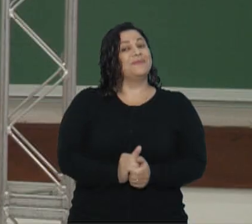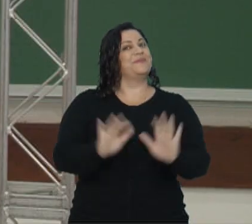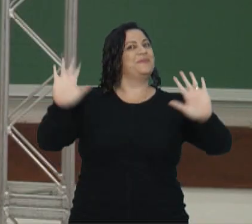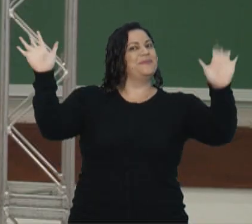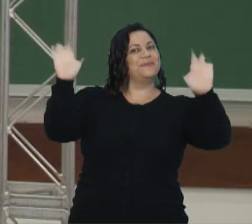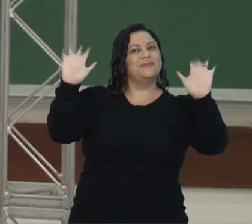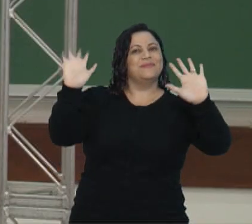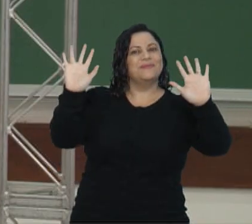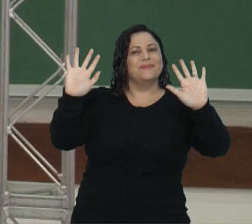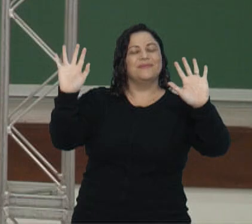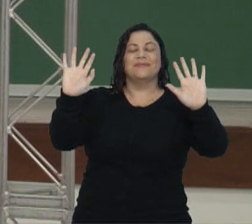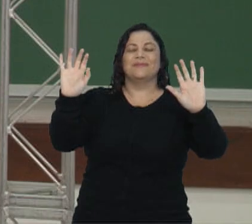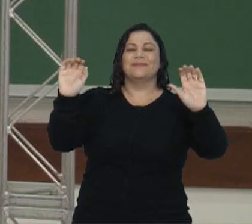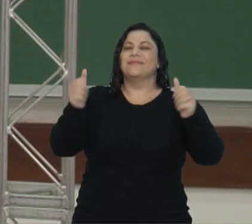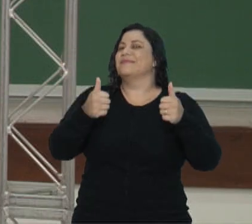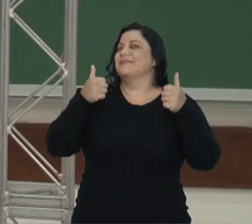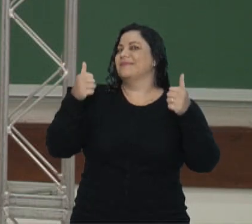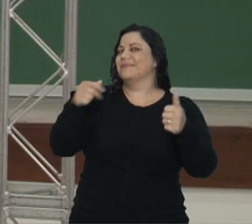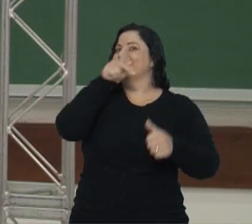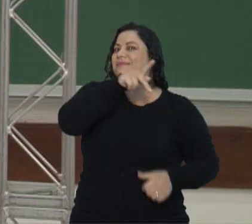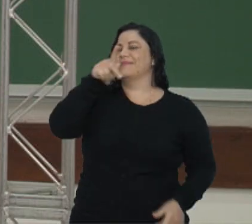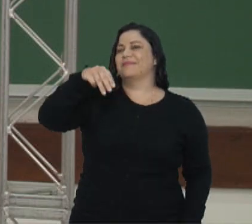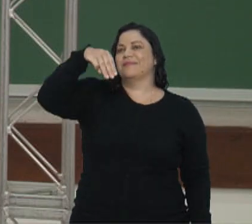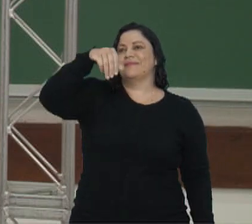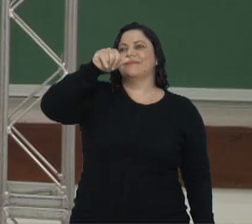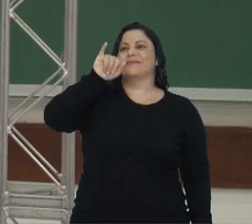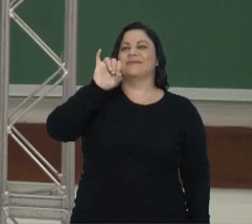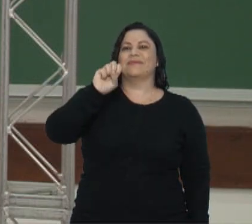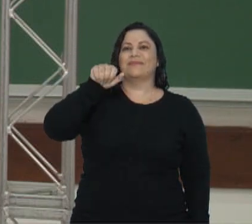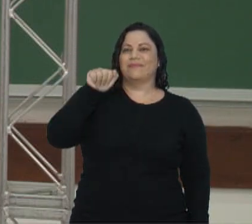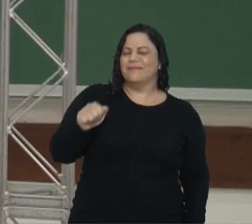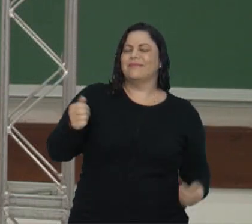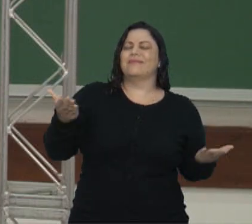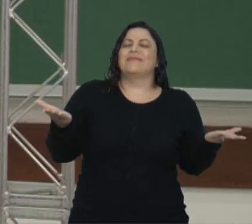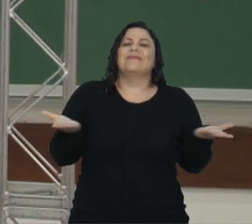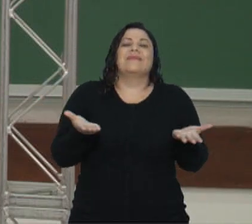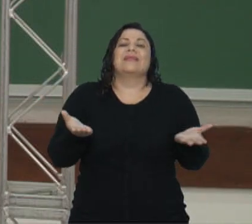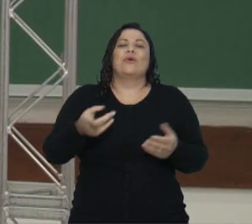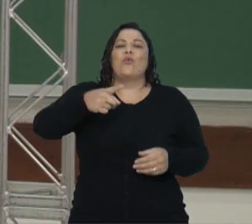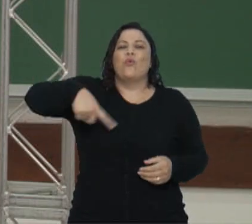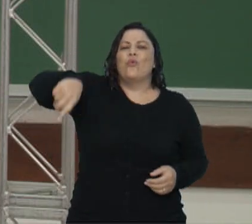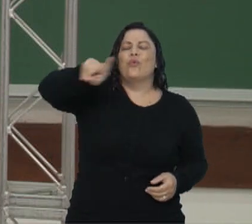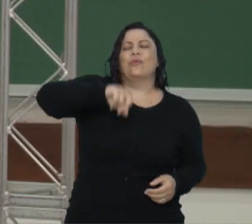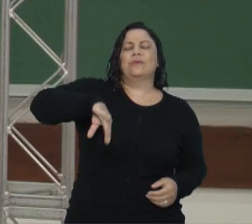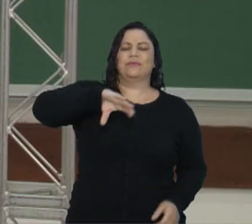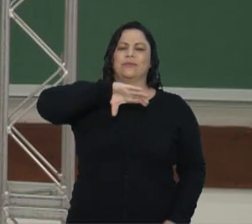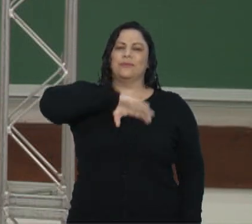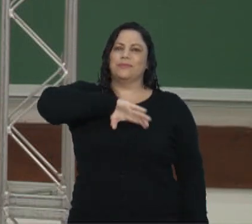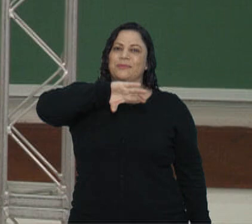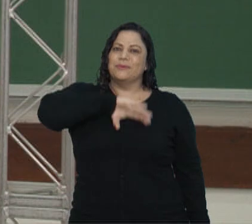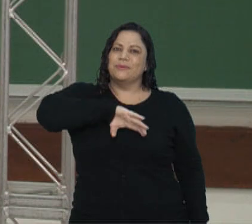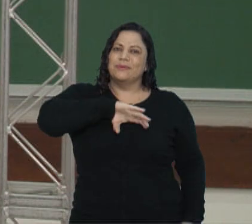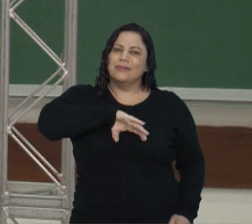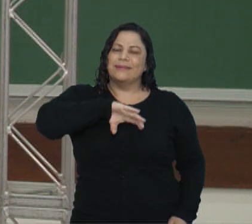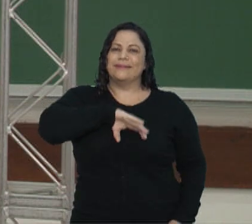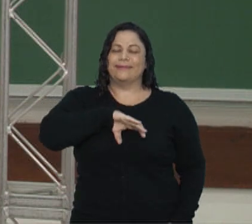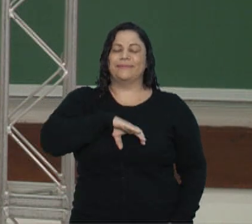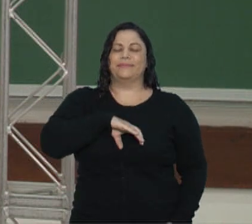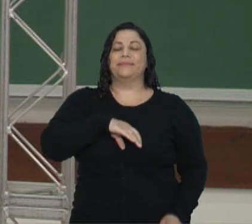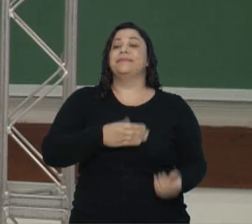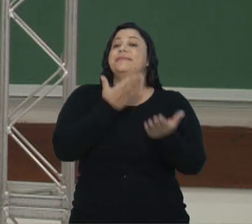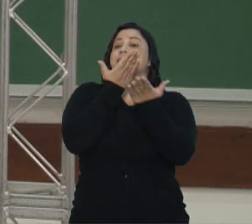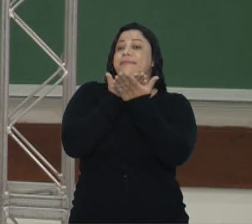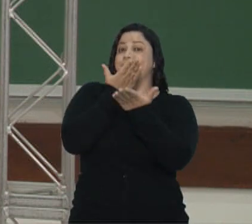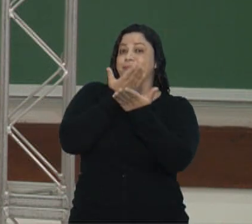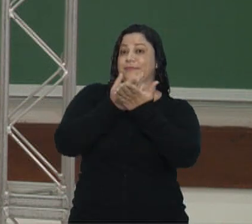Olá, pessoal! Professora Maísa com vocês para a gente falar de língua portuguesa e estudar gêneros textuais,